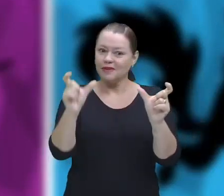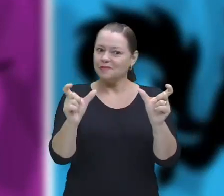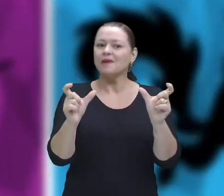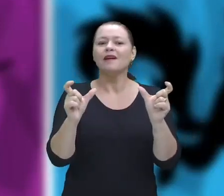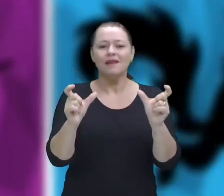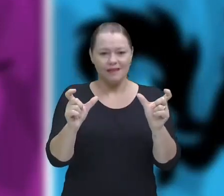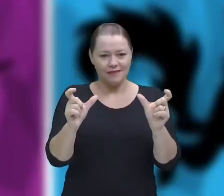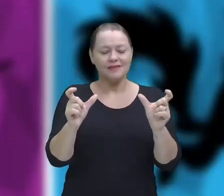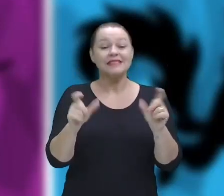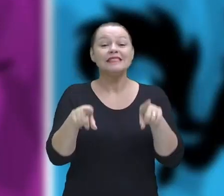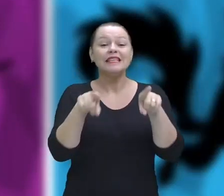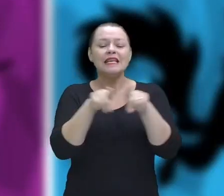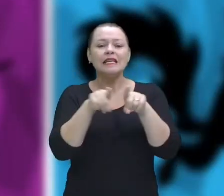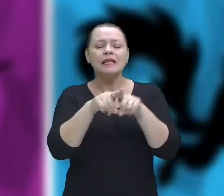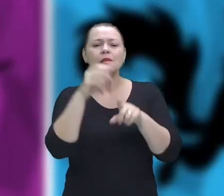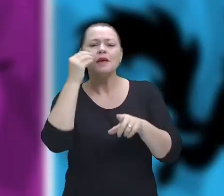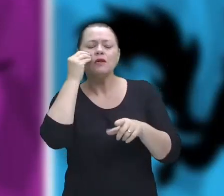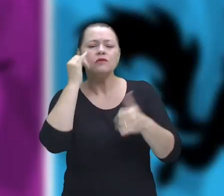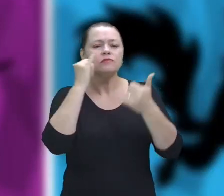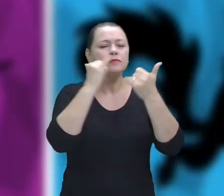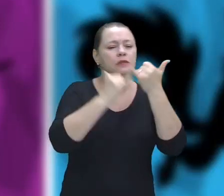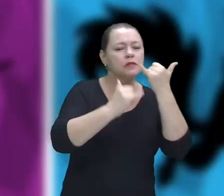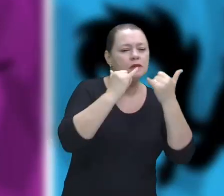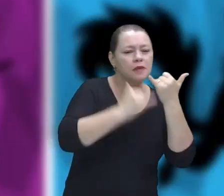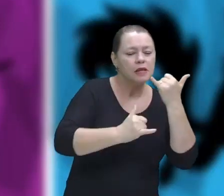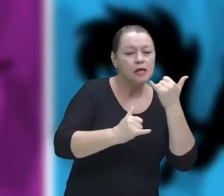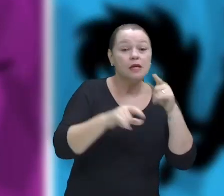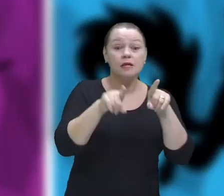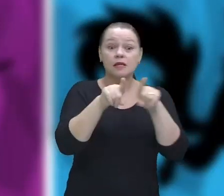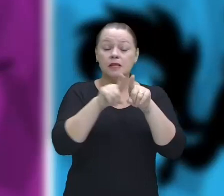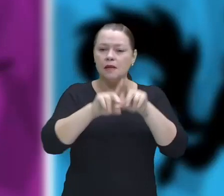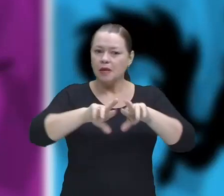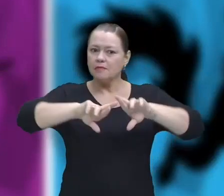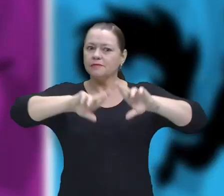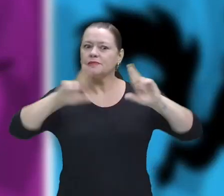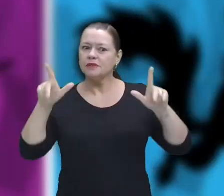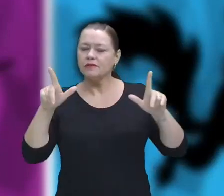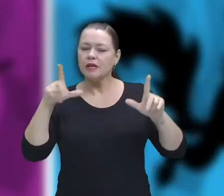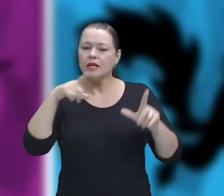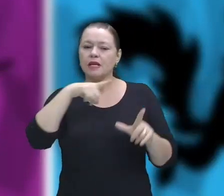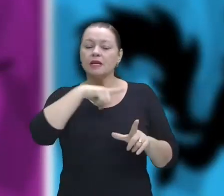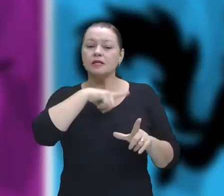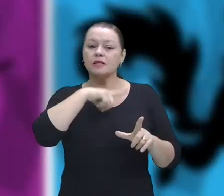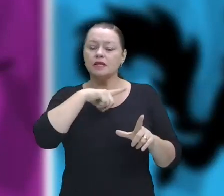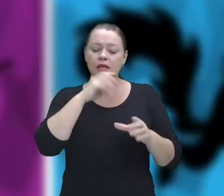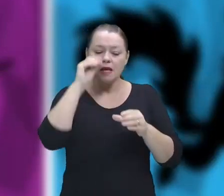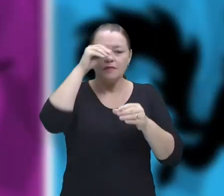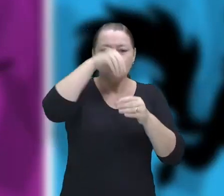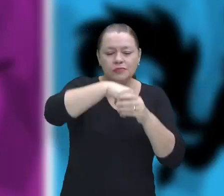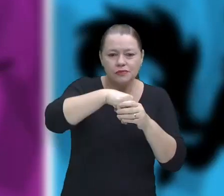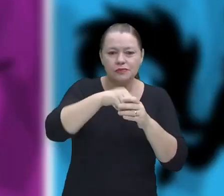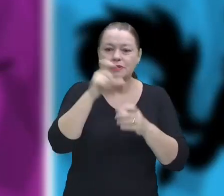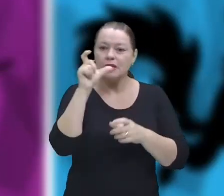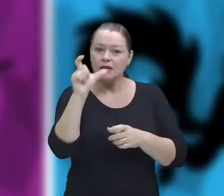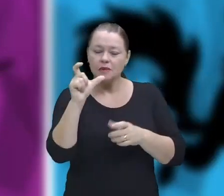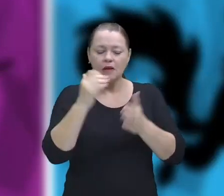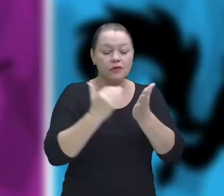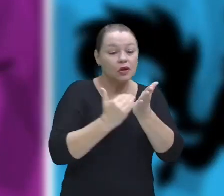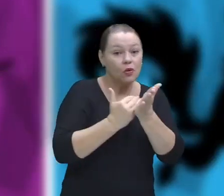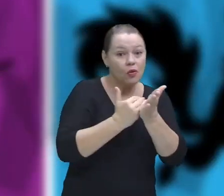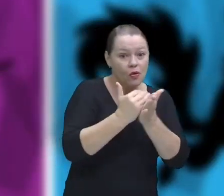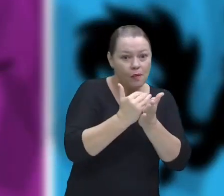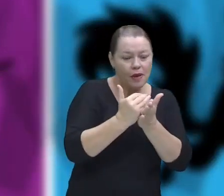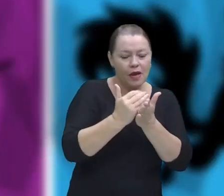Nós também vimos a semelhança e as diferenças que existem entre os sons das sílabas iniciais,